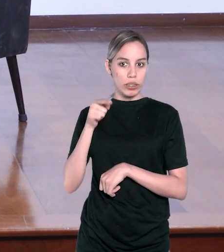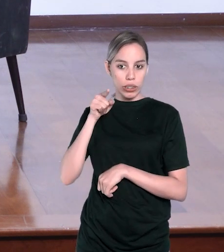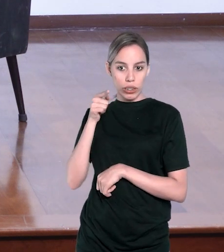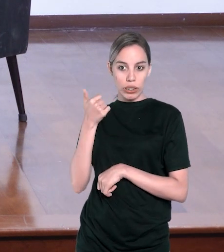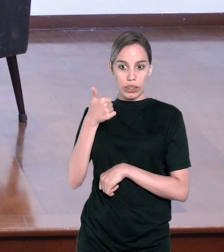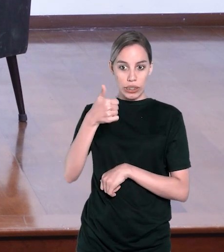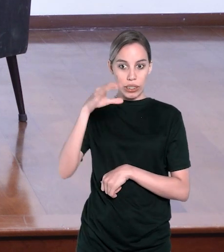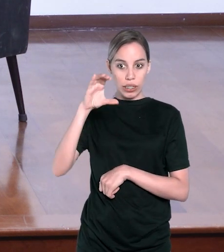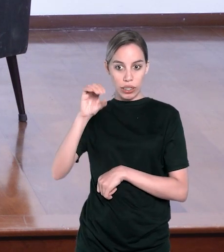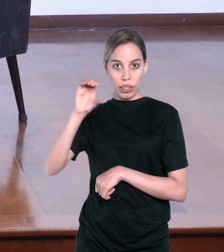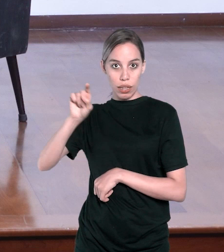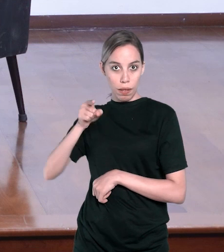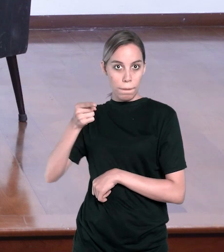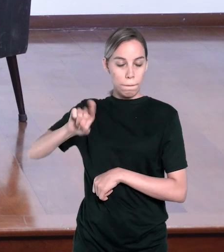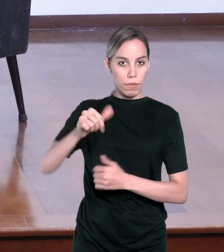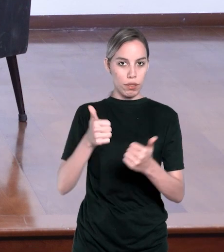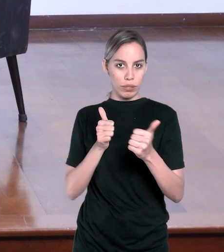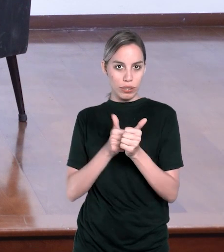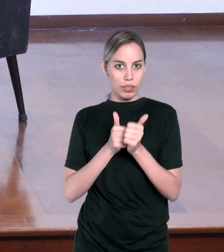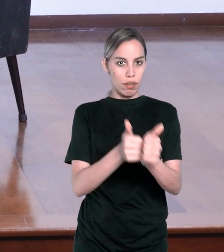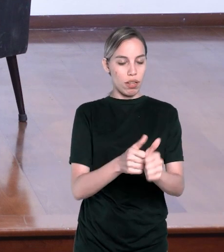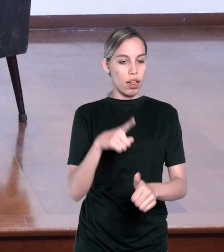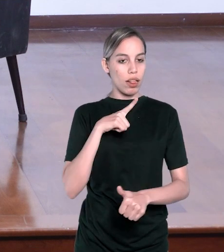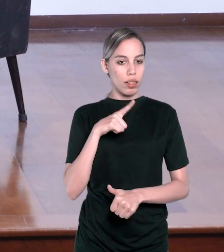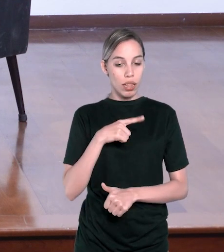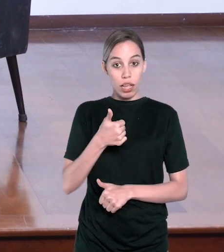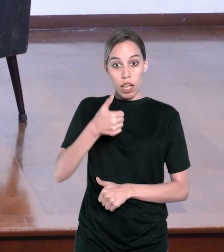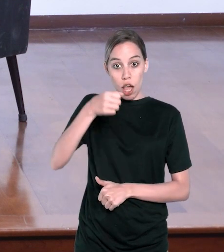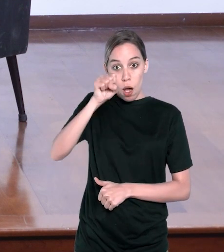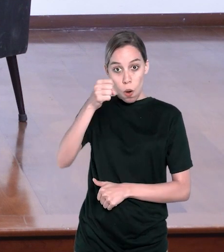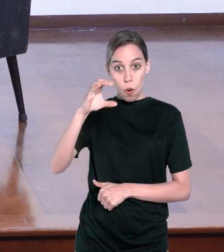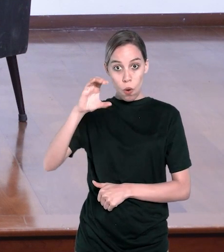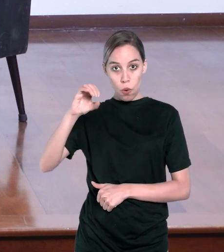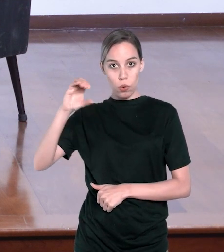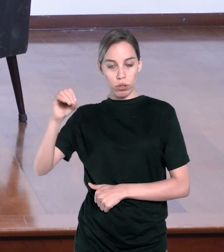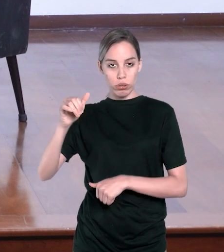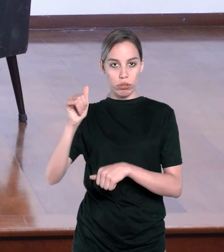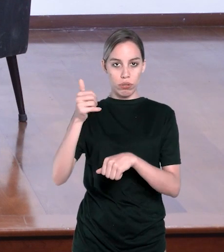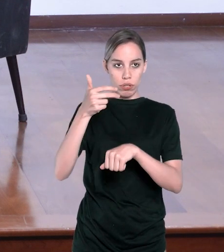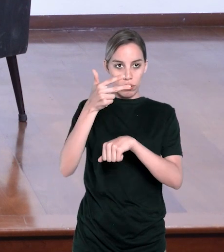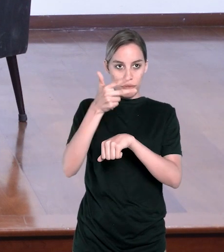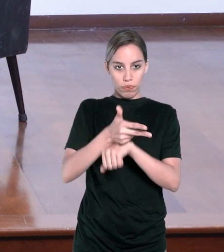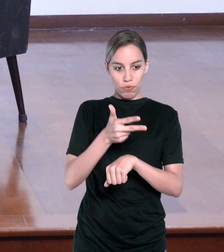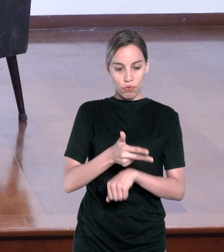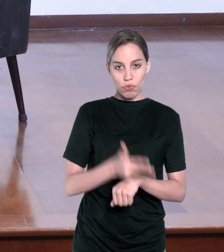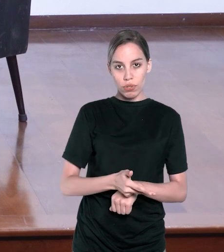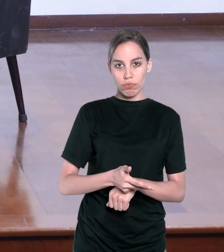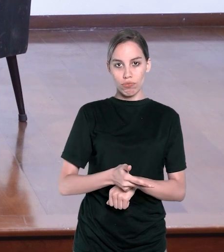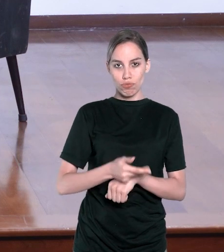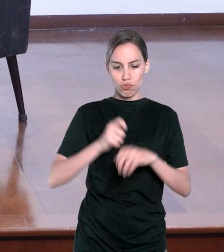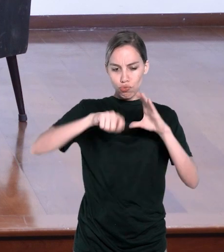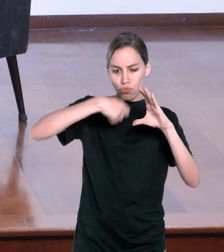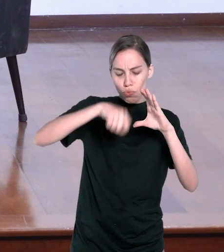na altura do ombro. Ela veste uma blusa preta sem mangas e uma saia azul com motivos florais vermelhos e